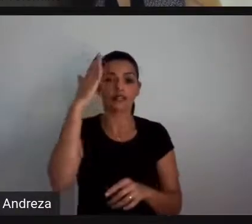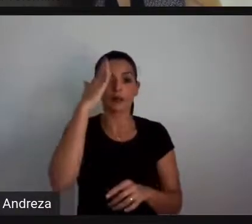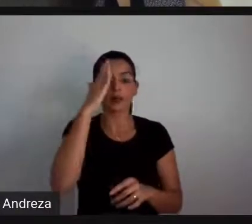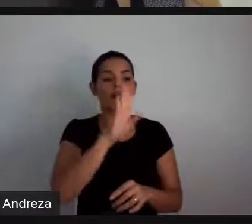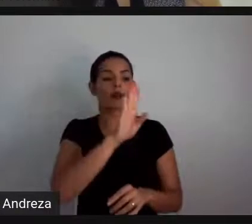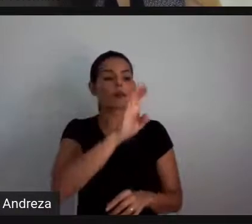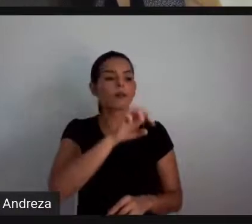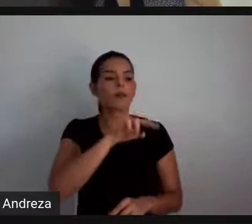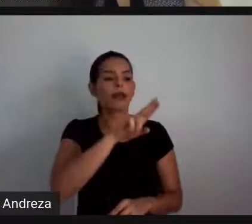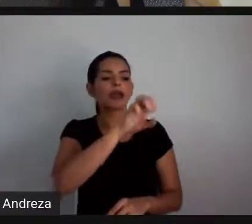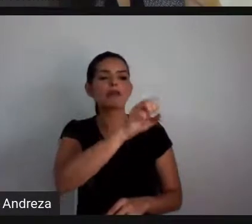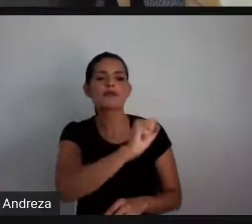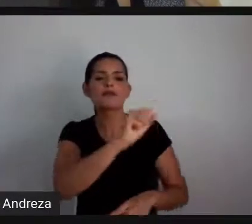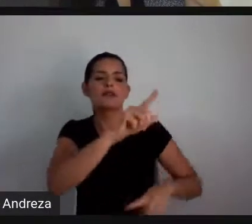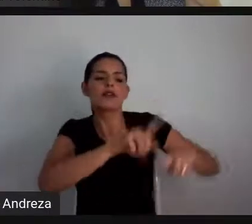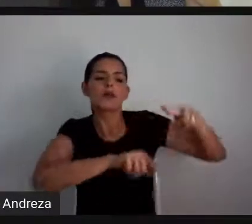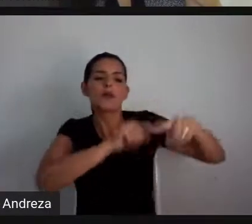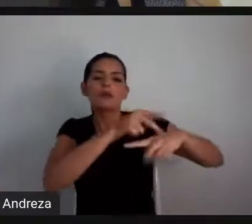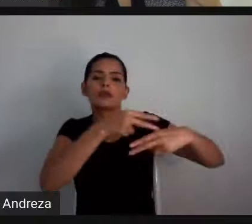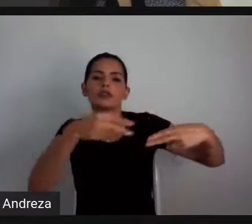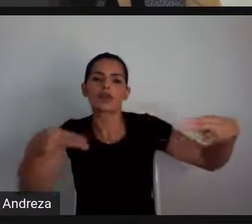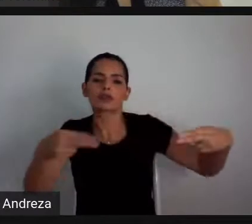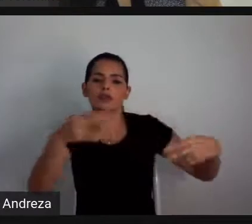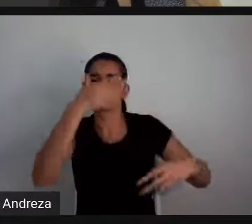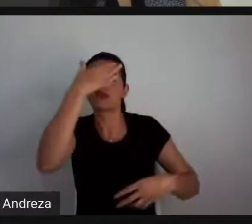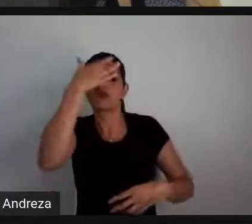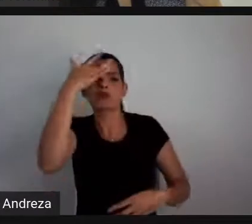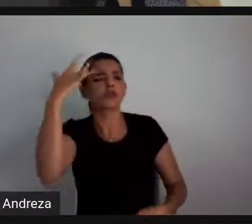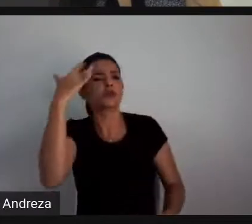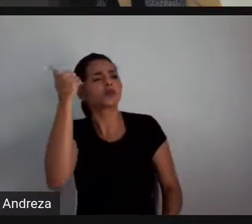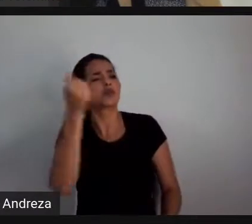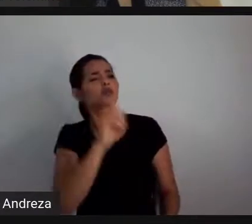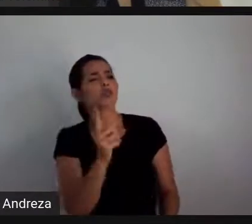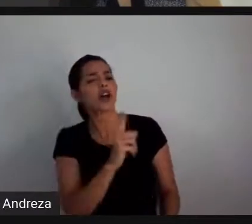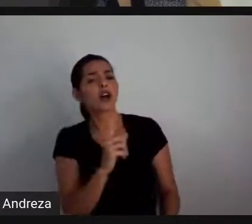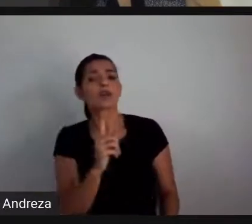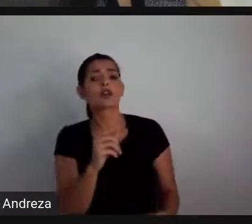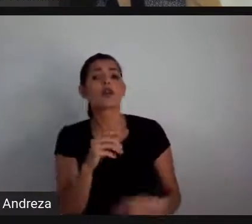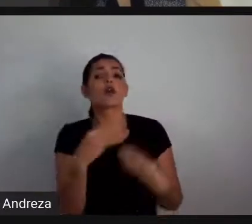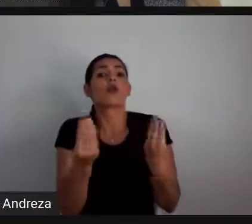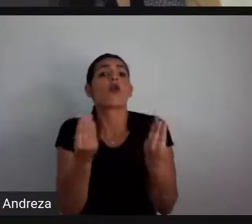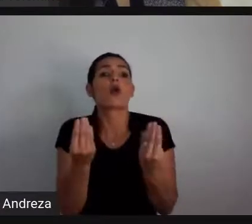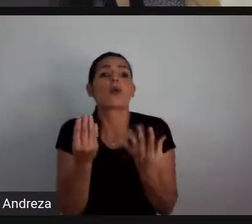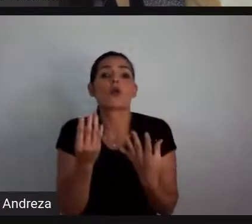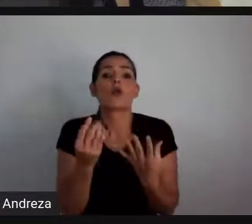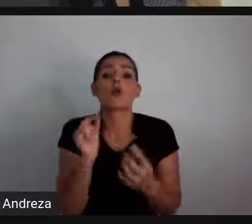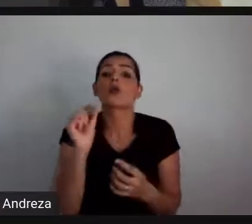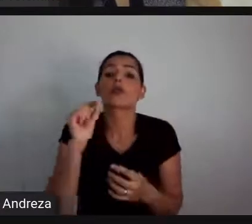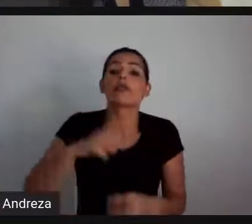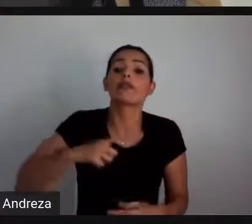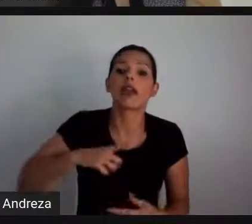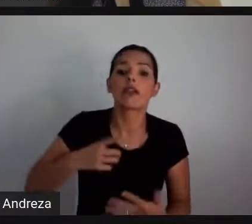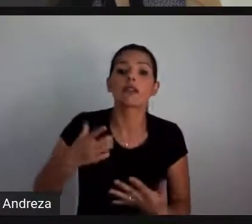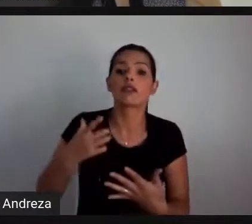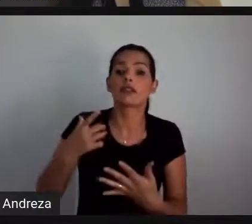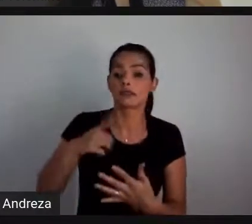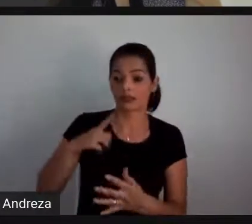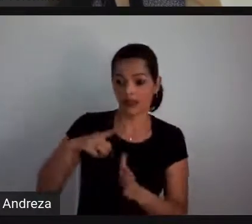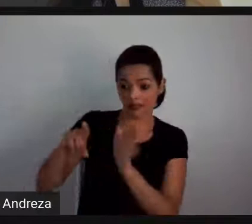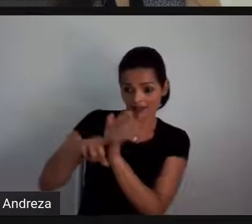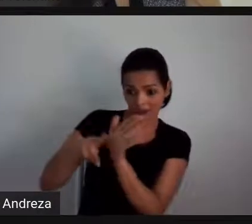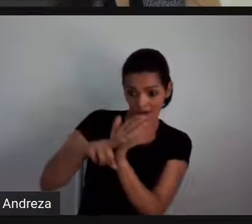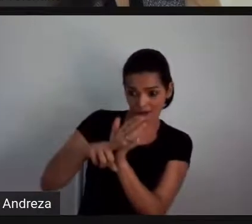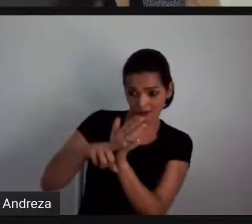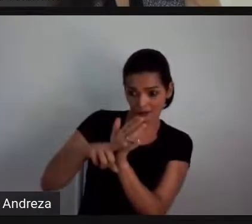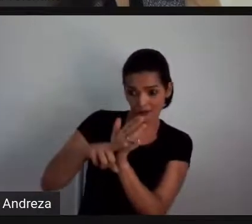bens, né? Então, muitas pessoas não têm uma noção exata, né, de qual o tamanho do patrimônio, se é positivo, se é negativo, né? Porque, às vezes, a